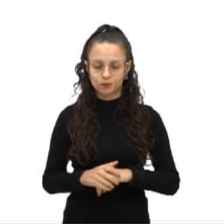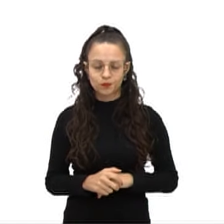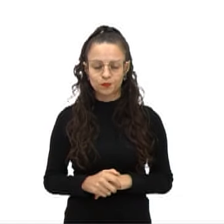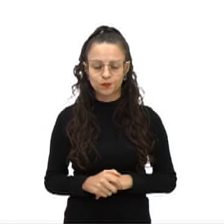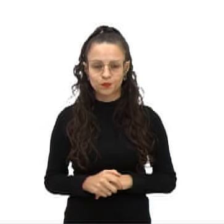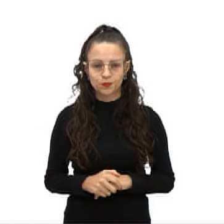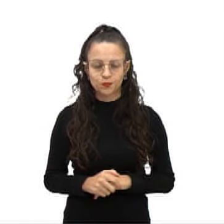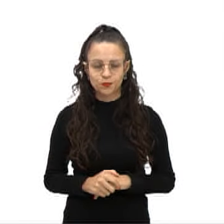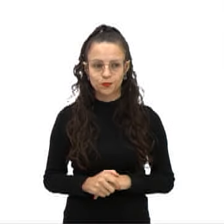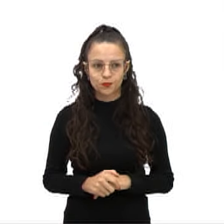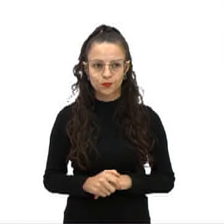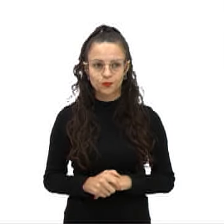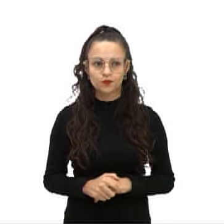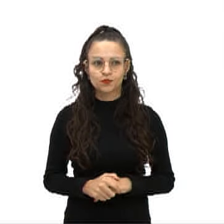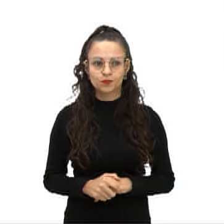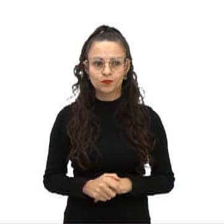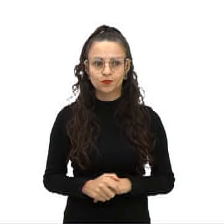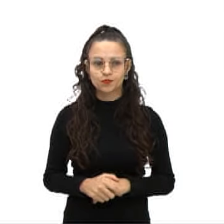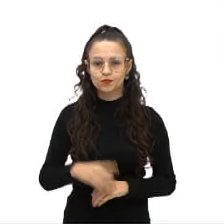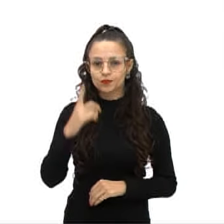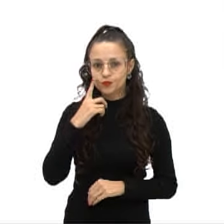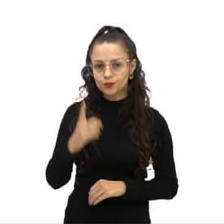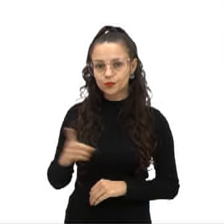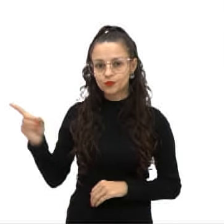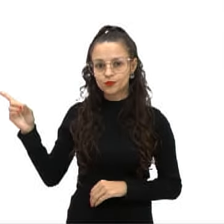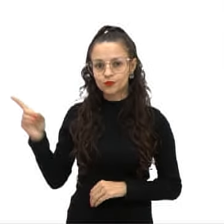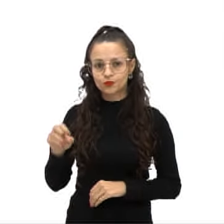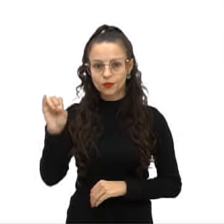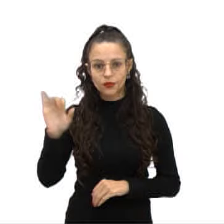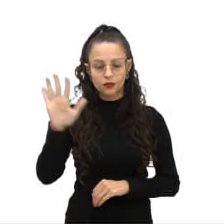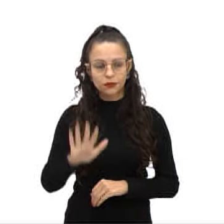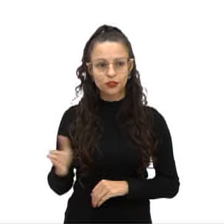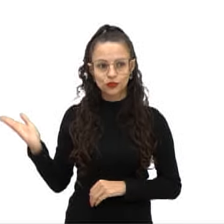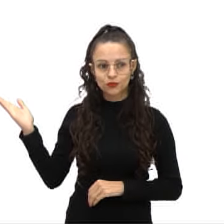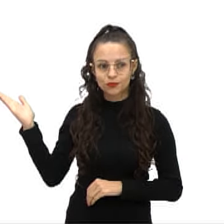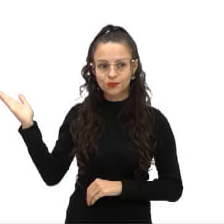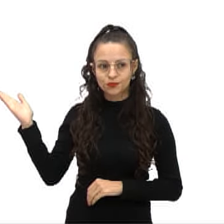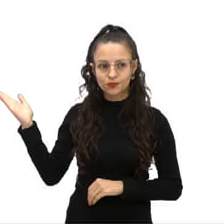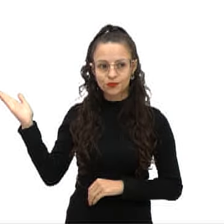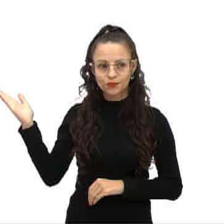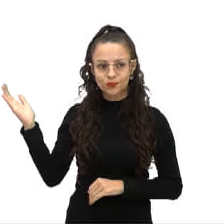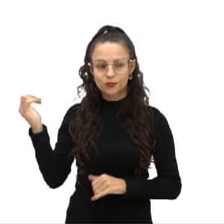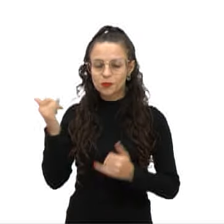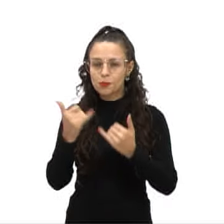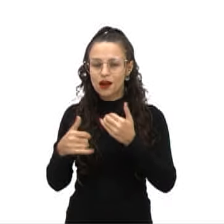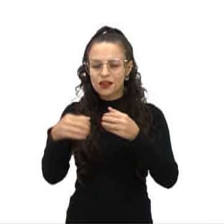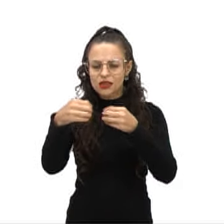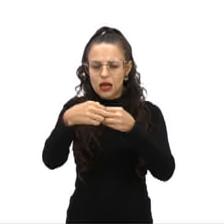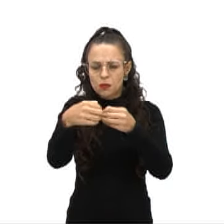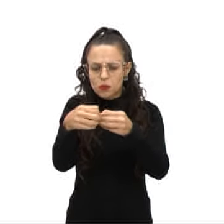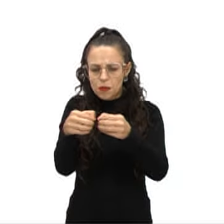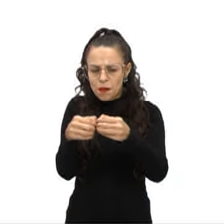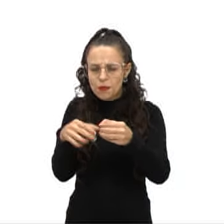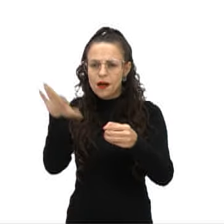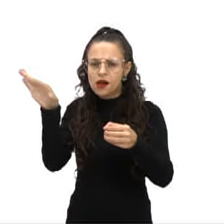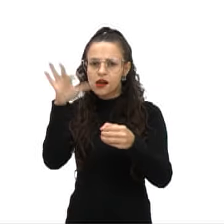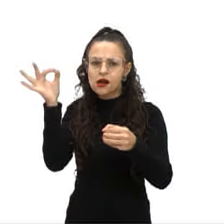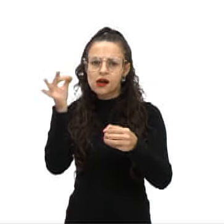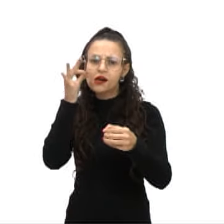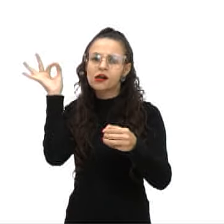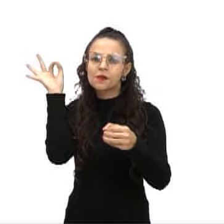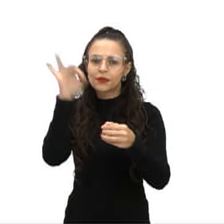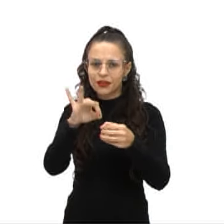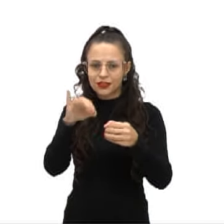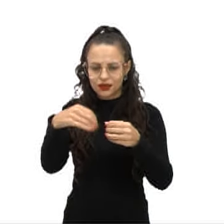arquitetônico aí. Então, mais uma imagem aqui para vocês. Essa aqui não parece, lembra colmeia, né, pessoal? Se você parar também, essa aqui